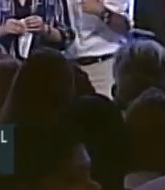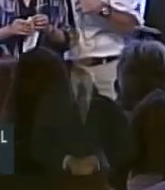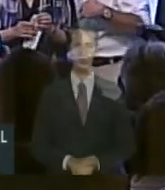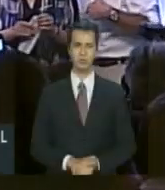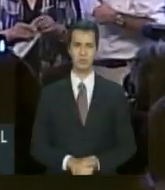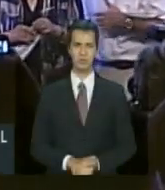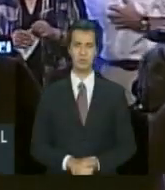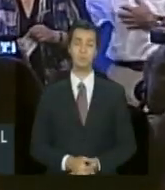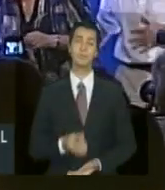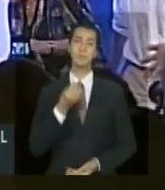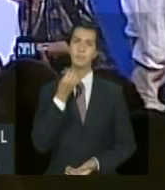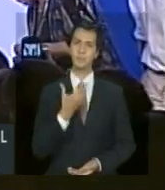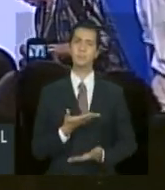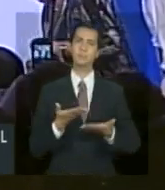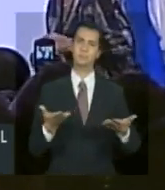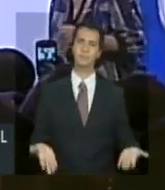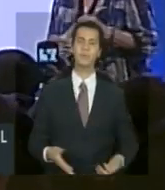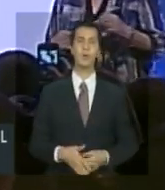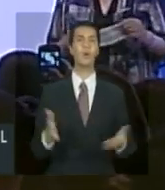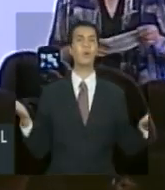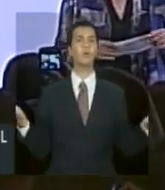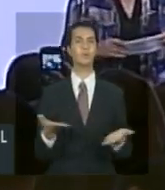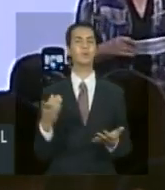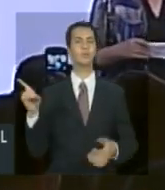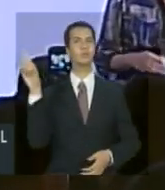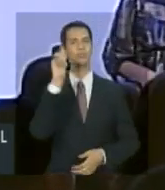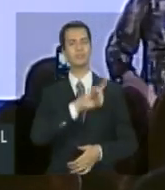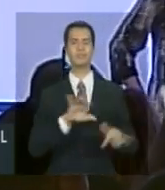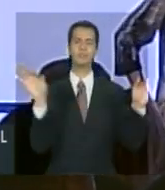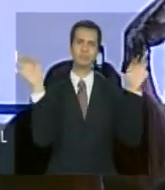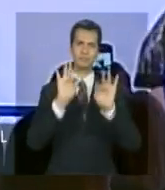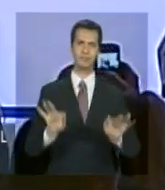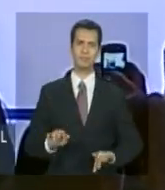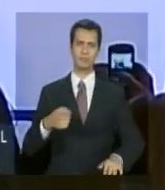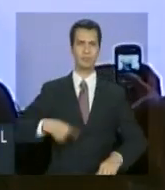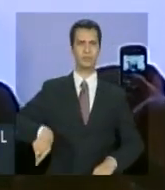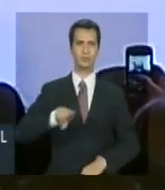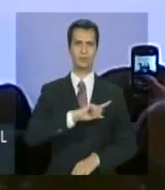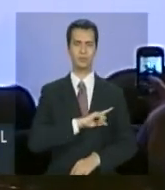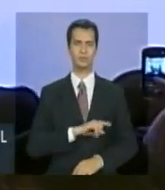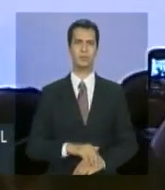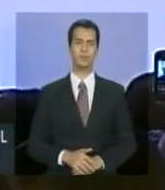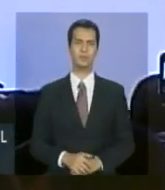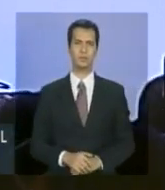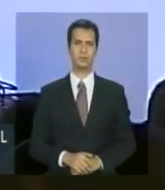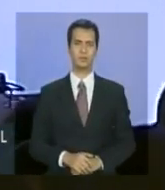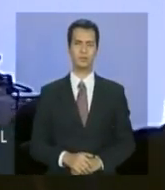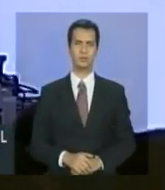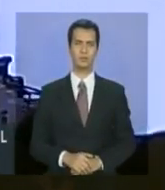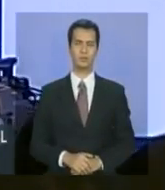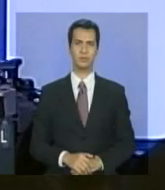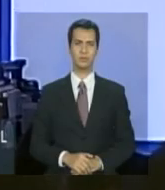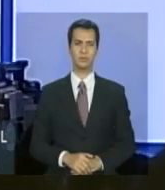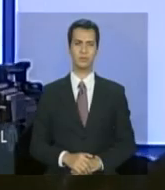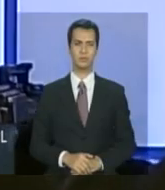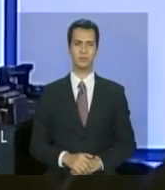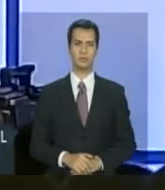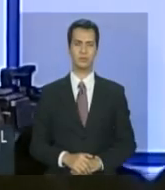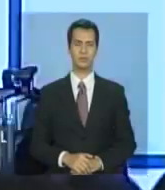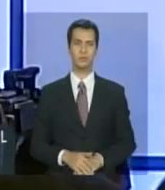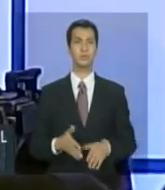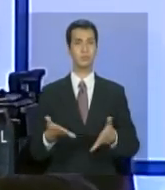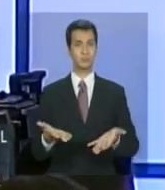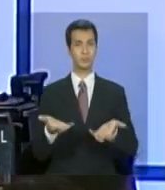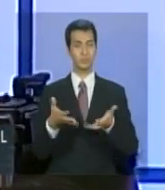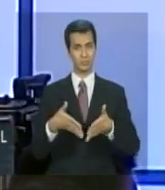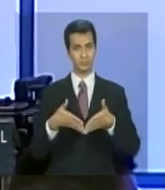Bom, pessoal, eu acho que hoje é um dia de muita alegria para todos nós e eu queria aqui, então, pedir